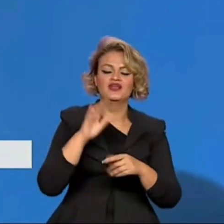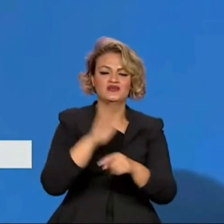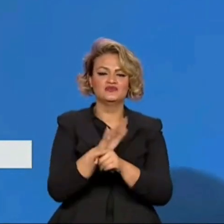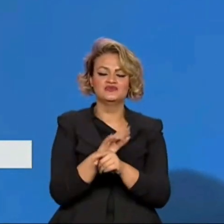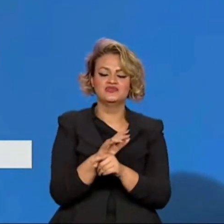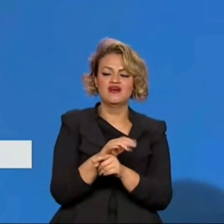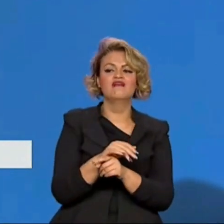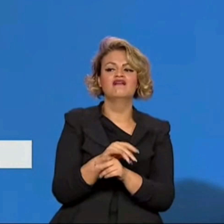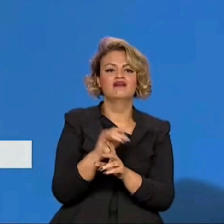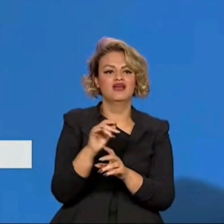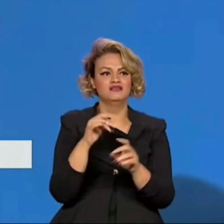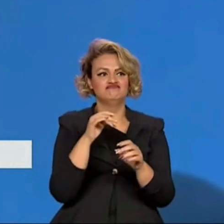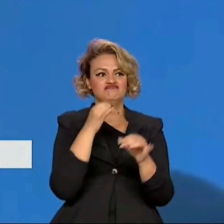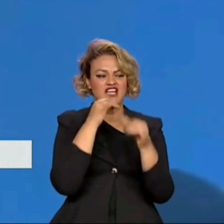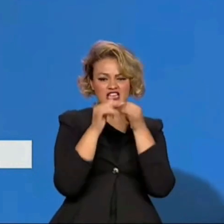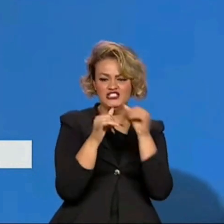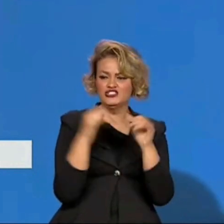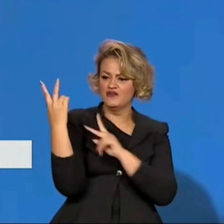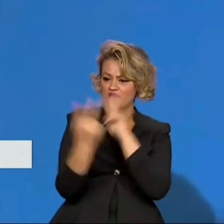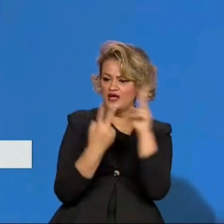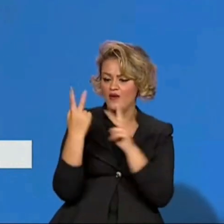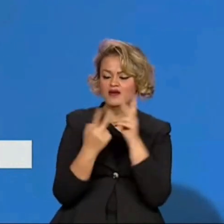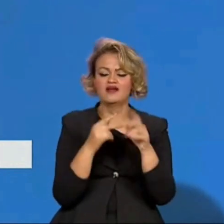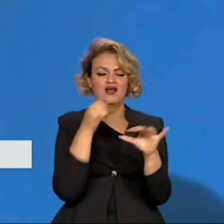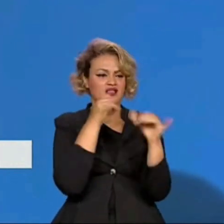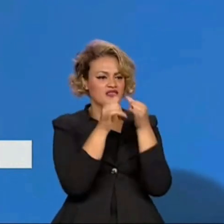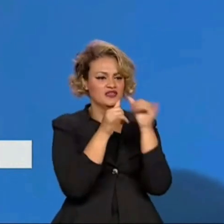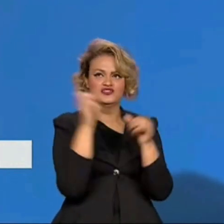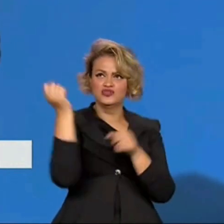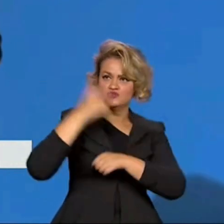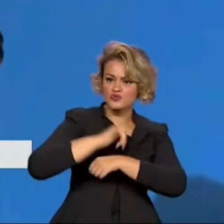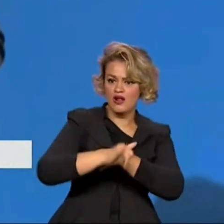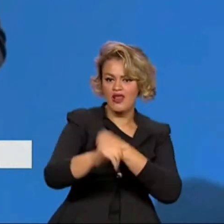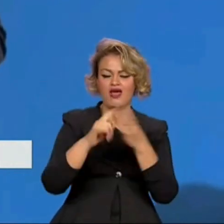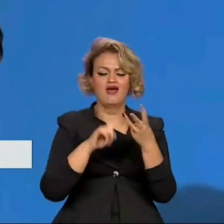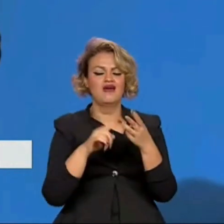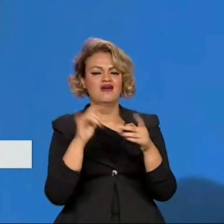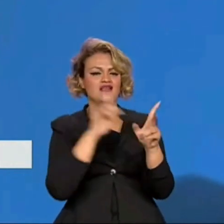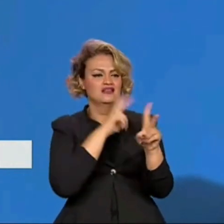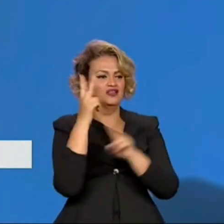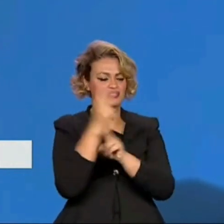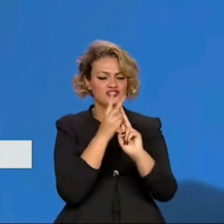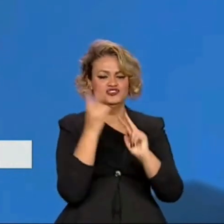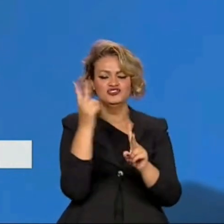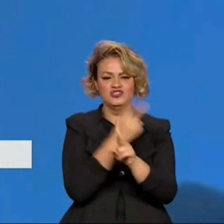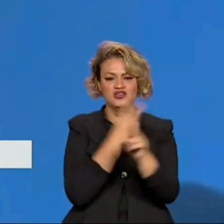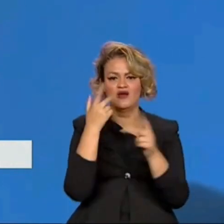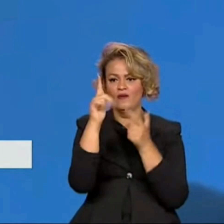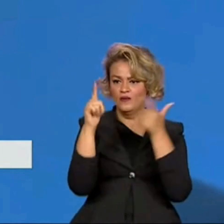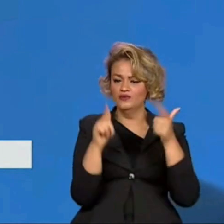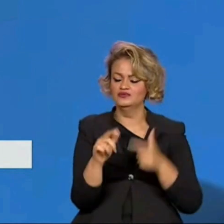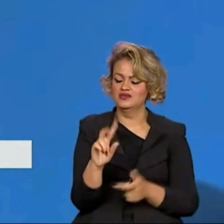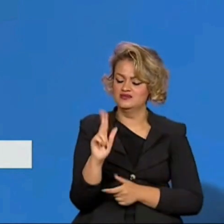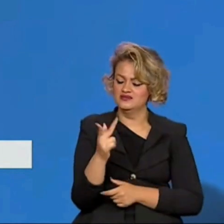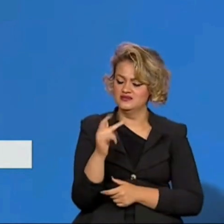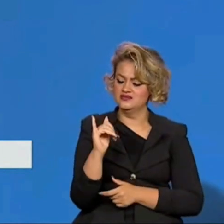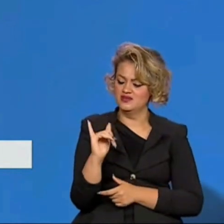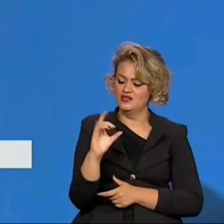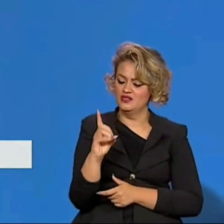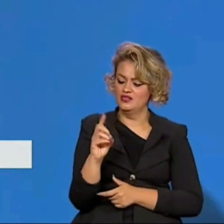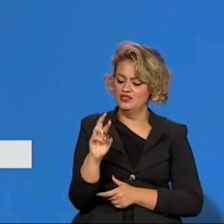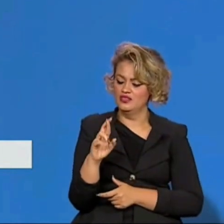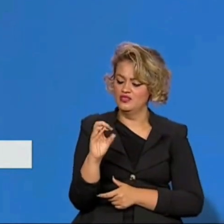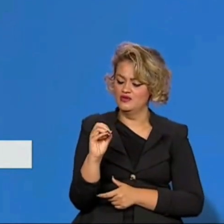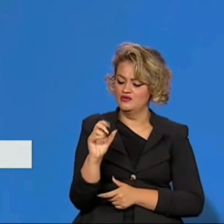de eólica, na construção de biomassa, na construção de energia solar e na questão do hidrogênio. O Brasil